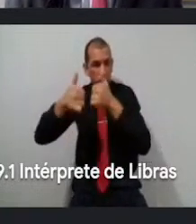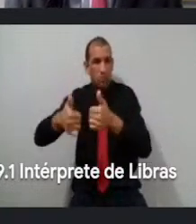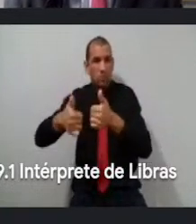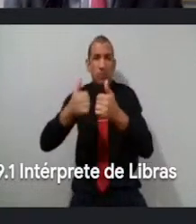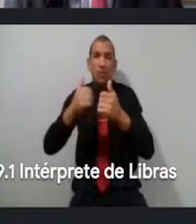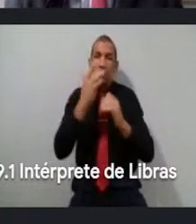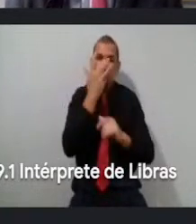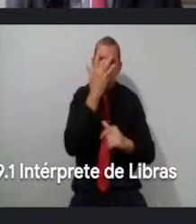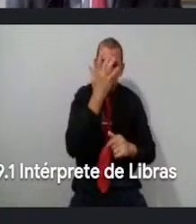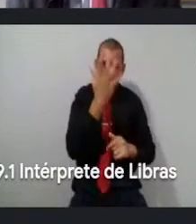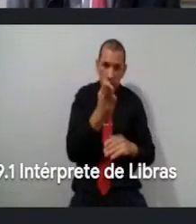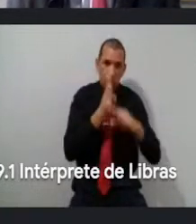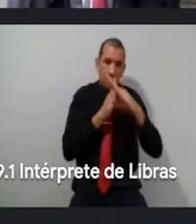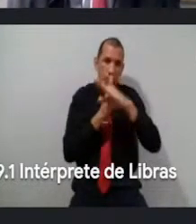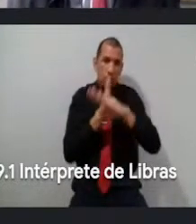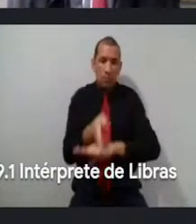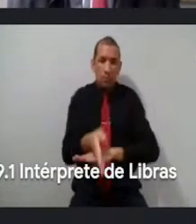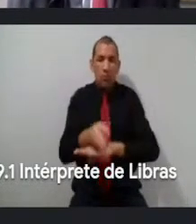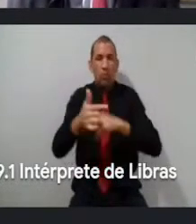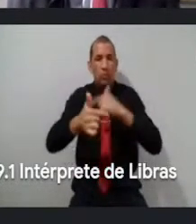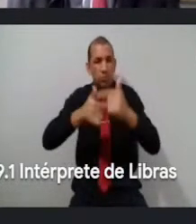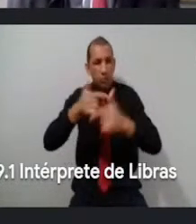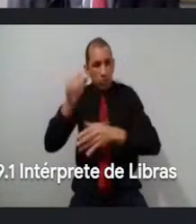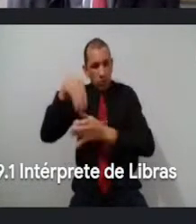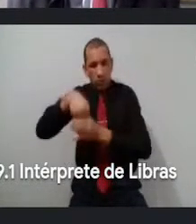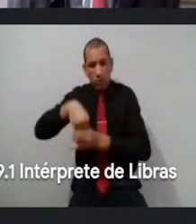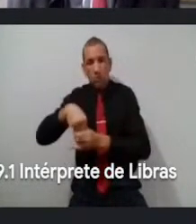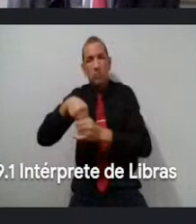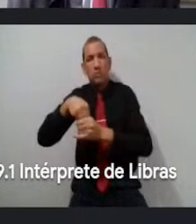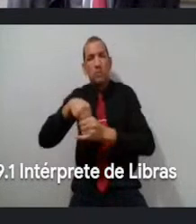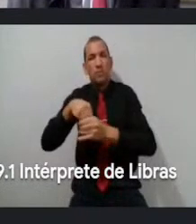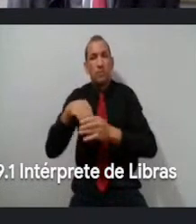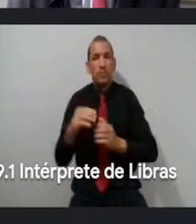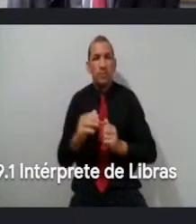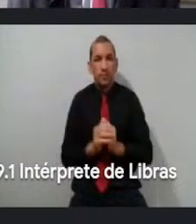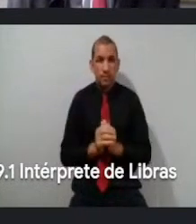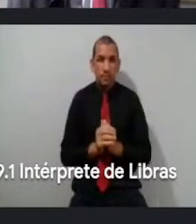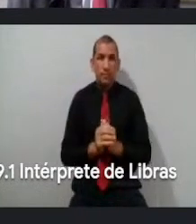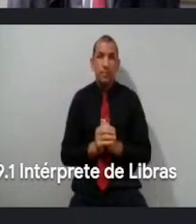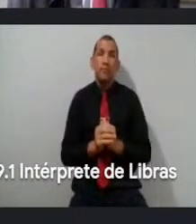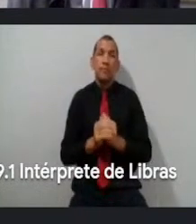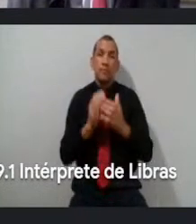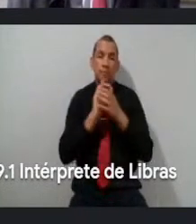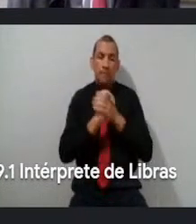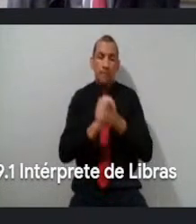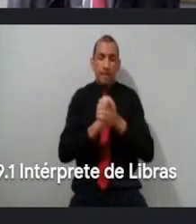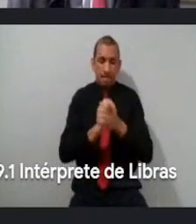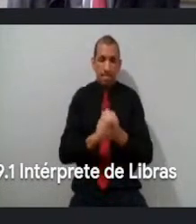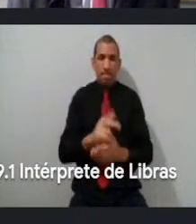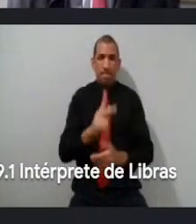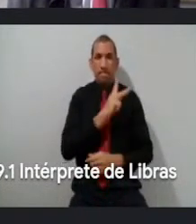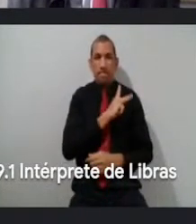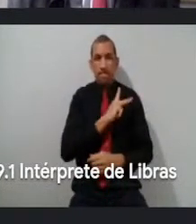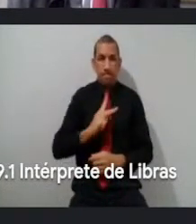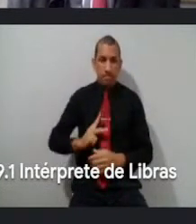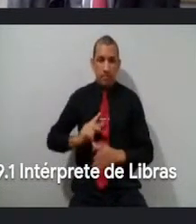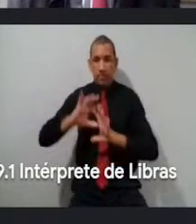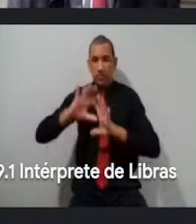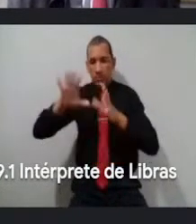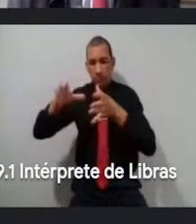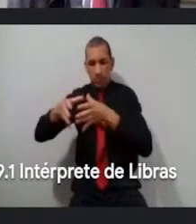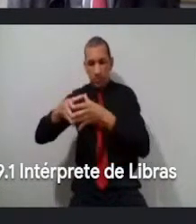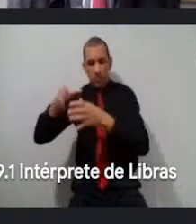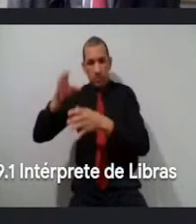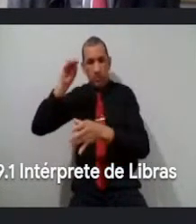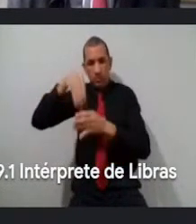vistas a facilitar o acesso ao serviço da Justiça Eleitoral despedir cumprimentar sua Presidente toda a equipe